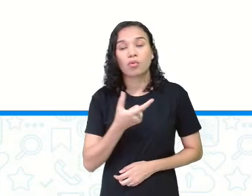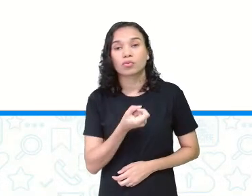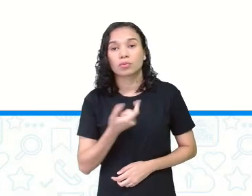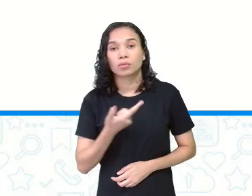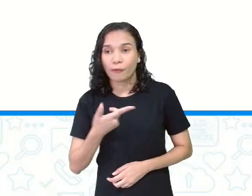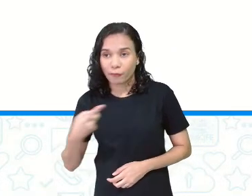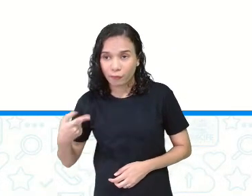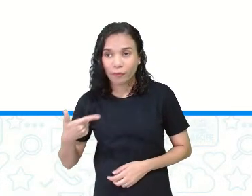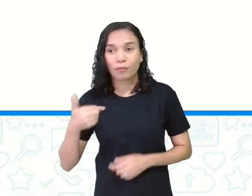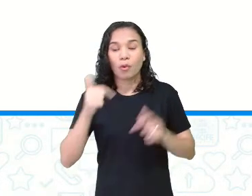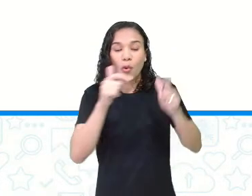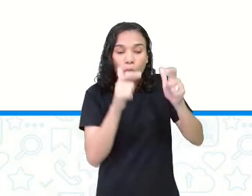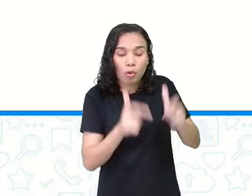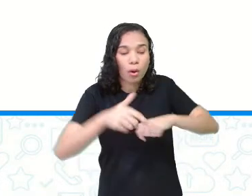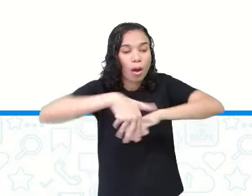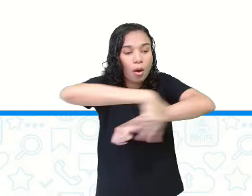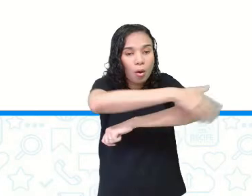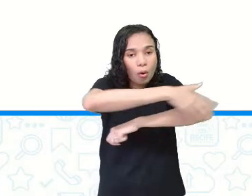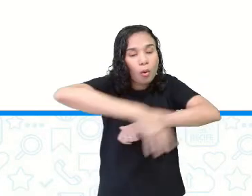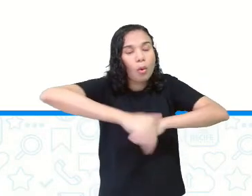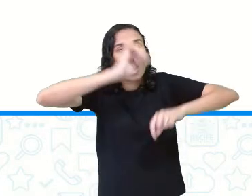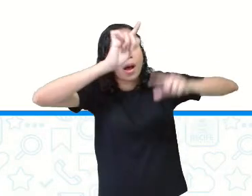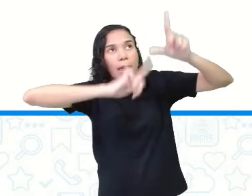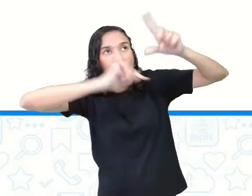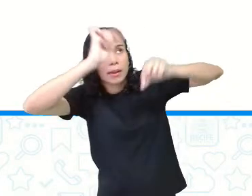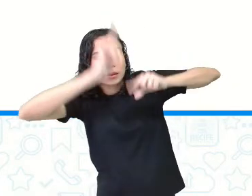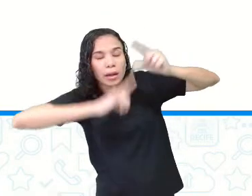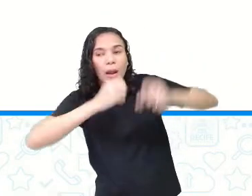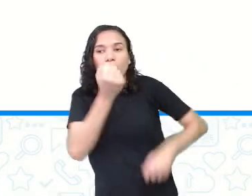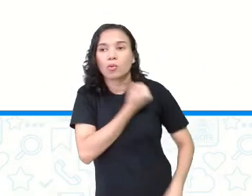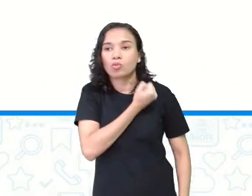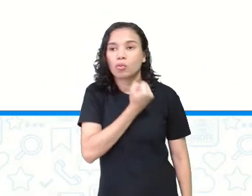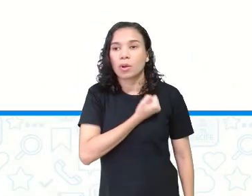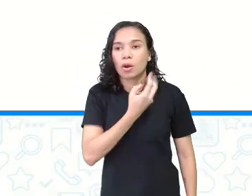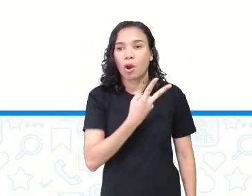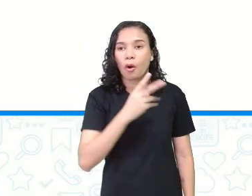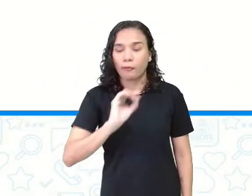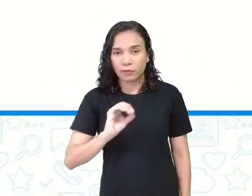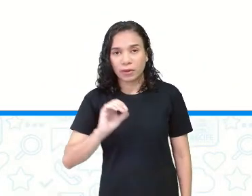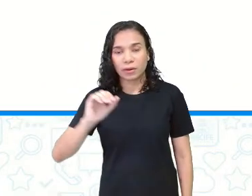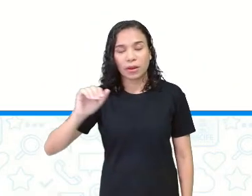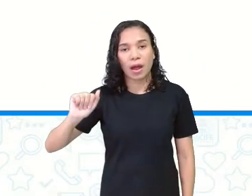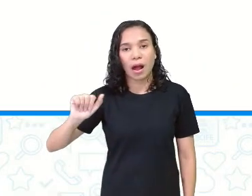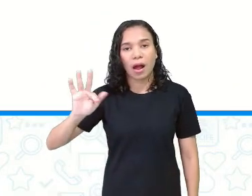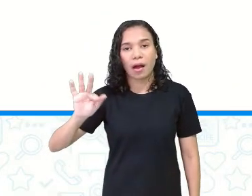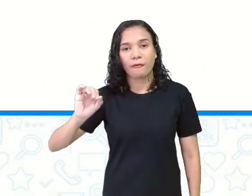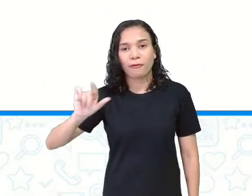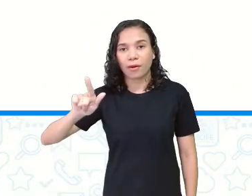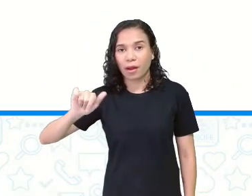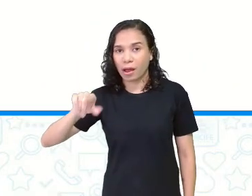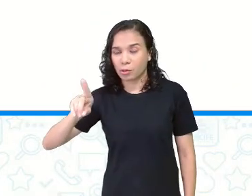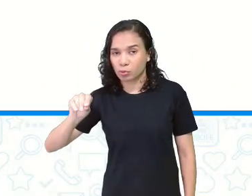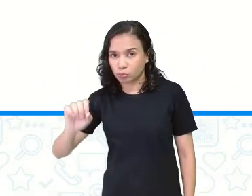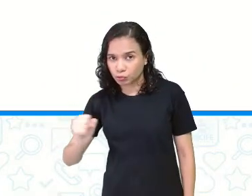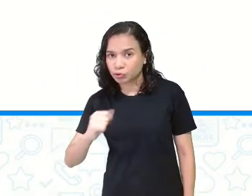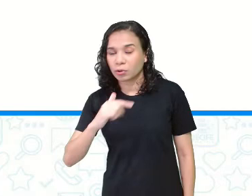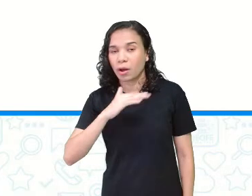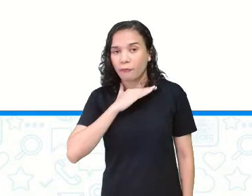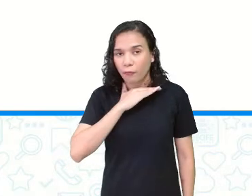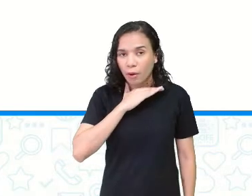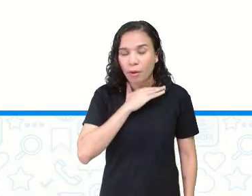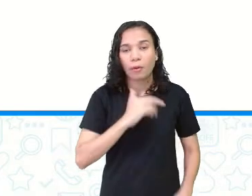31/8/2022. Local, Rua das Estrelas, número 20, Afogados. Esse